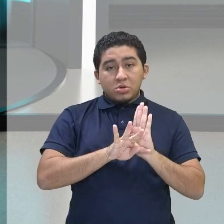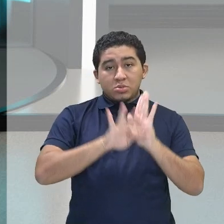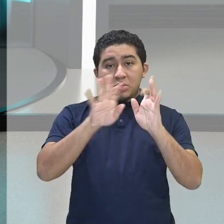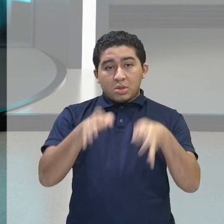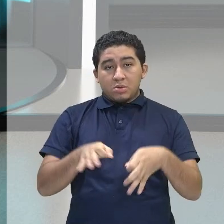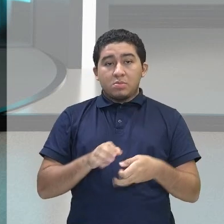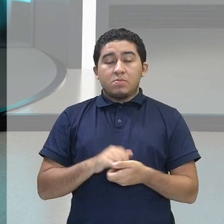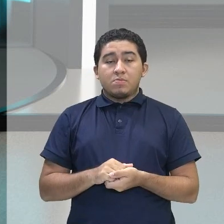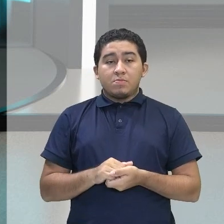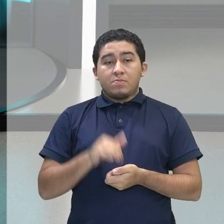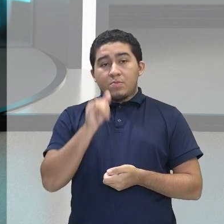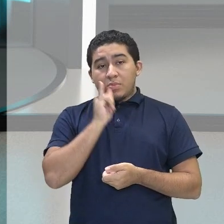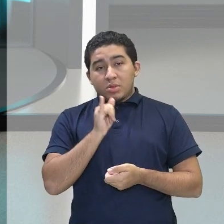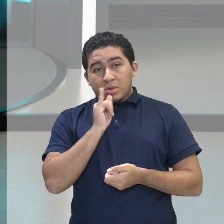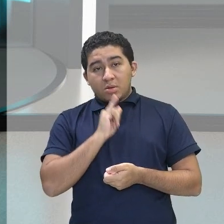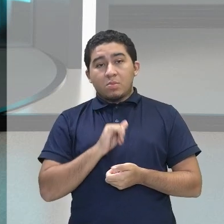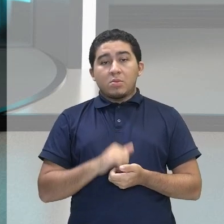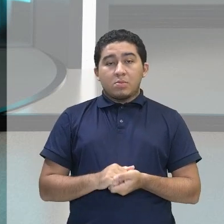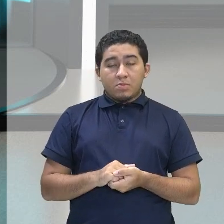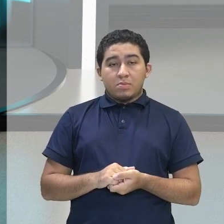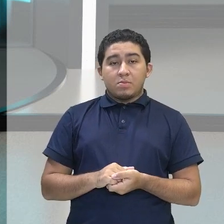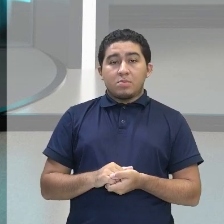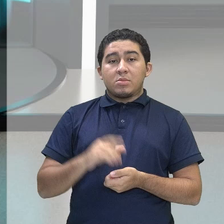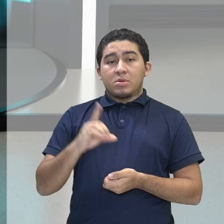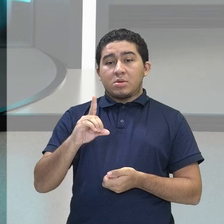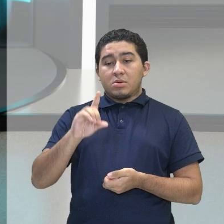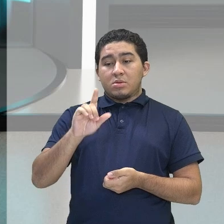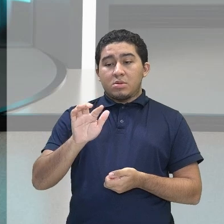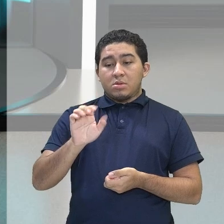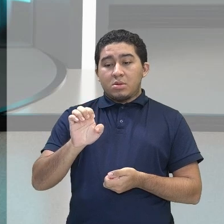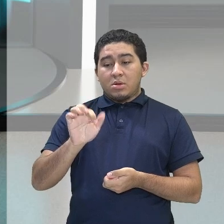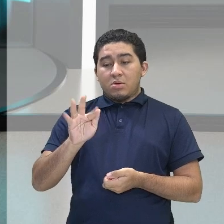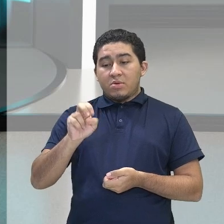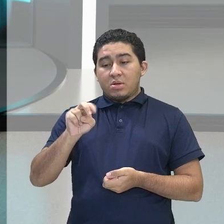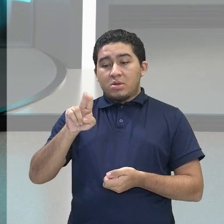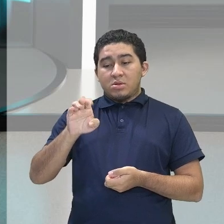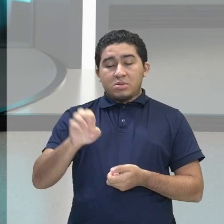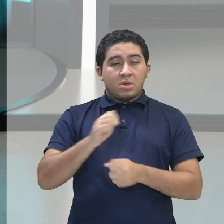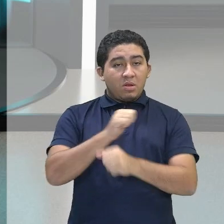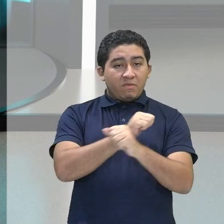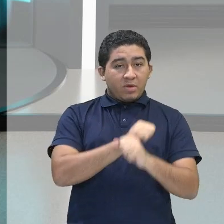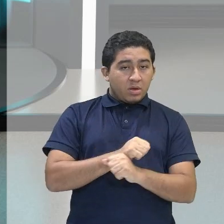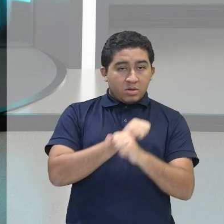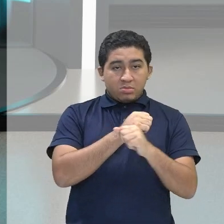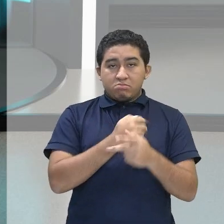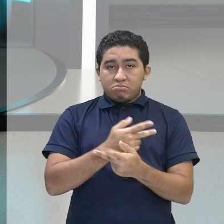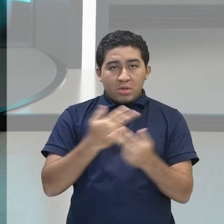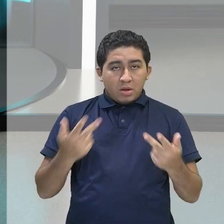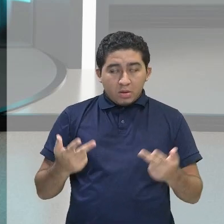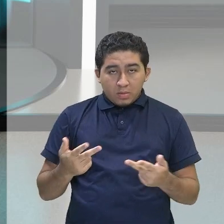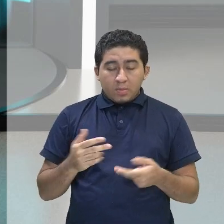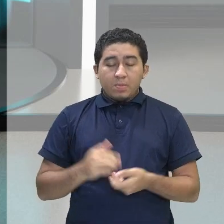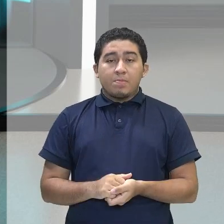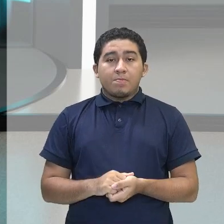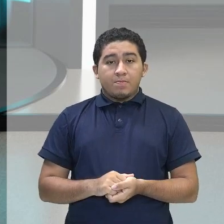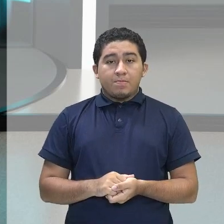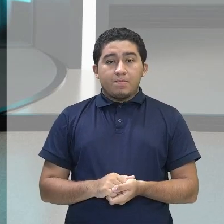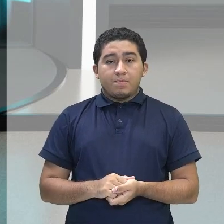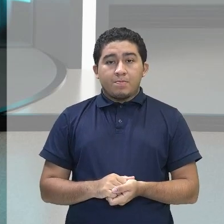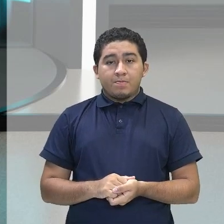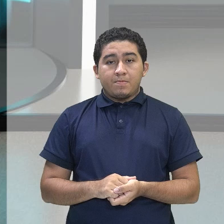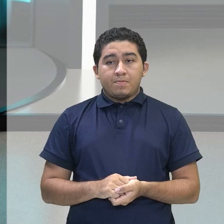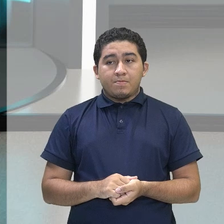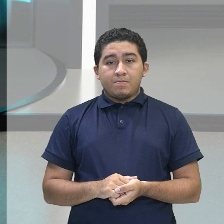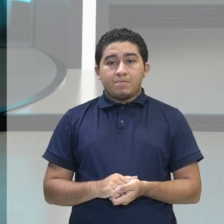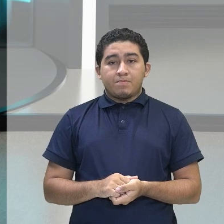defense, por exemplo, defesa, aerospace, né? Aeroespacial, certo? Então, todas essas palavras vão nos ajudando e